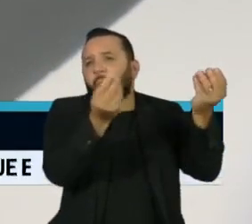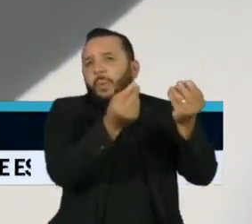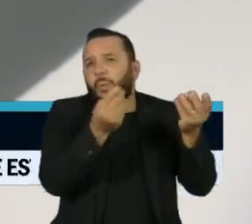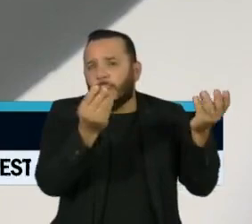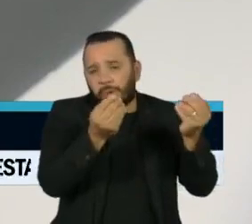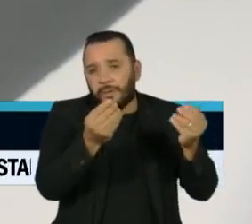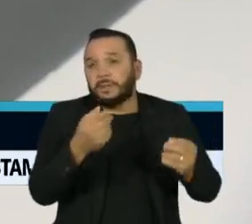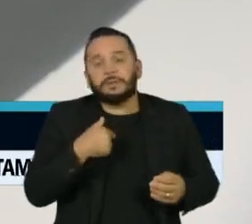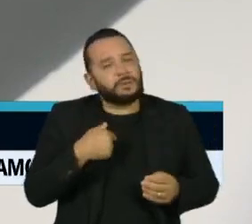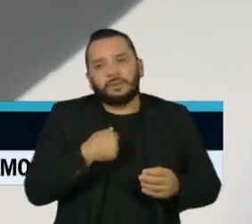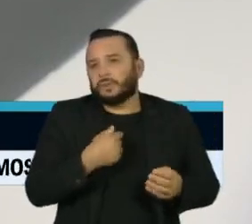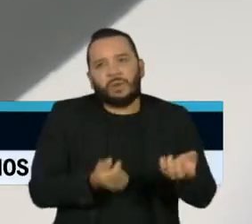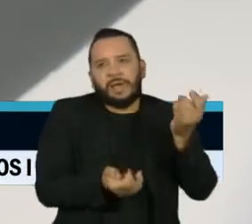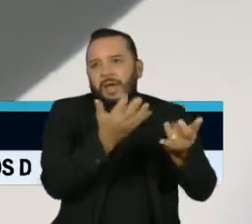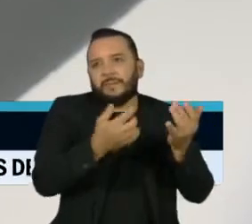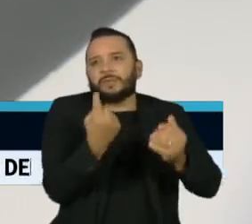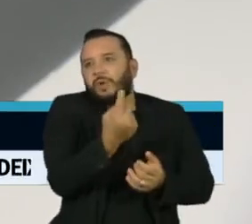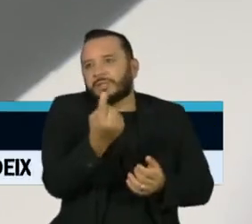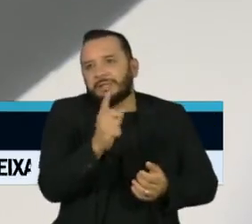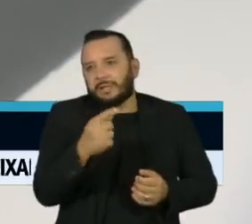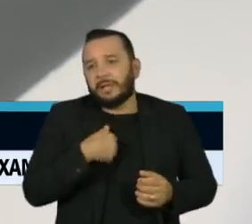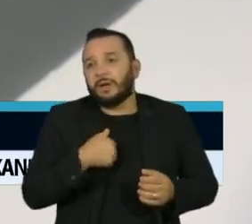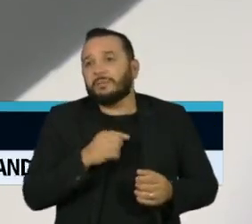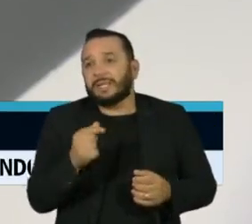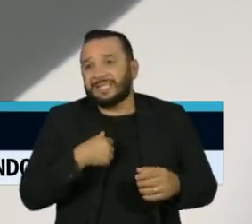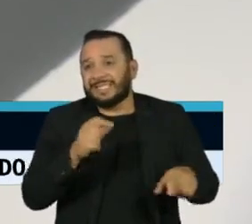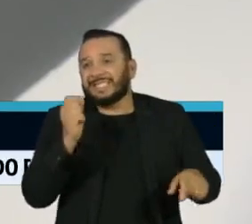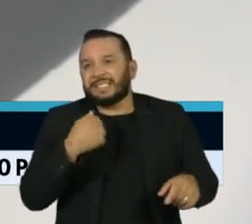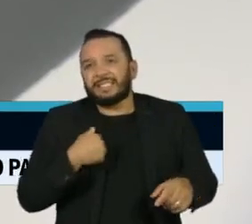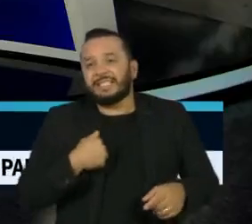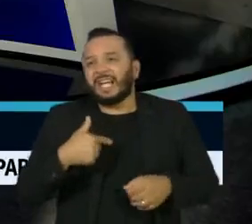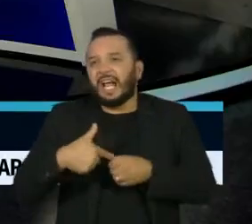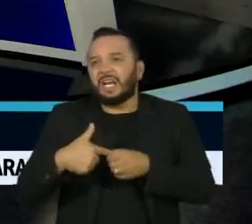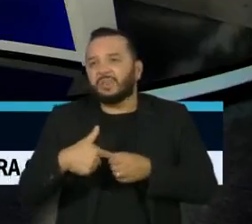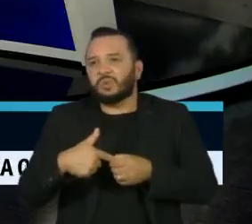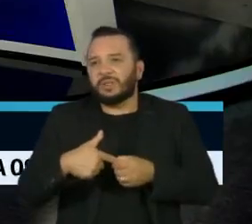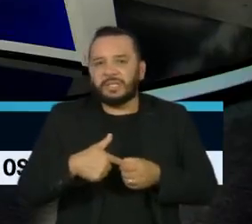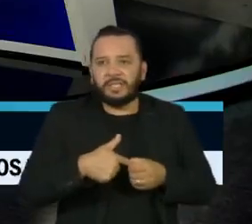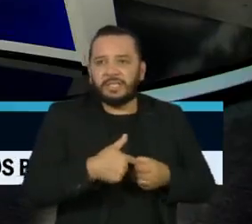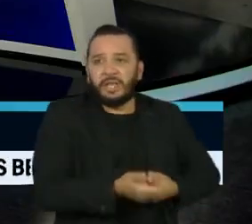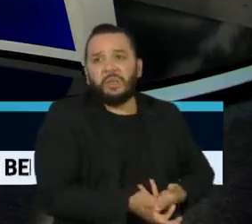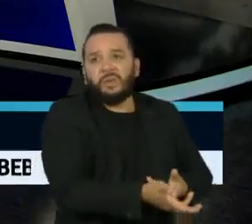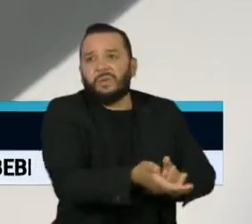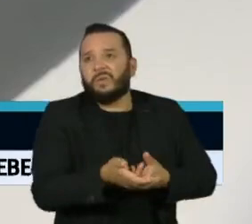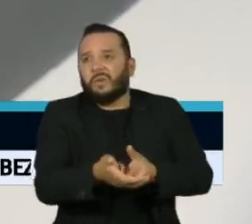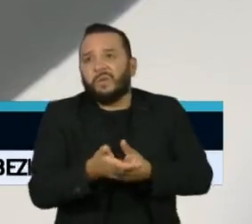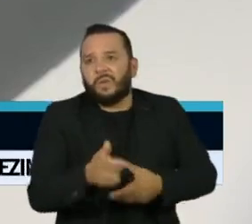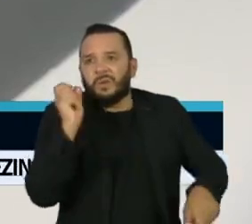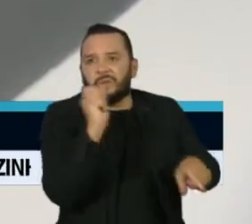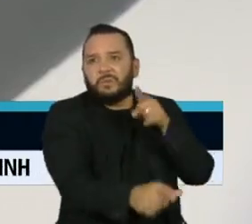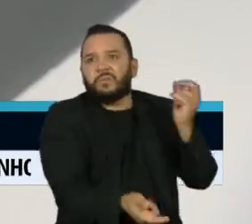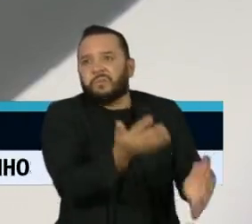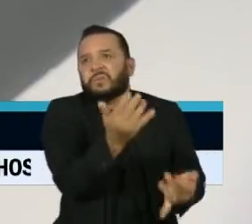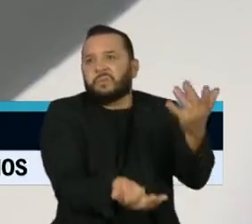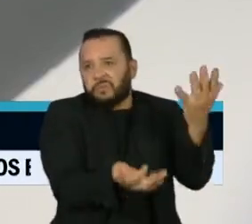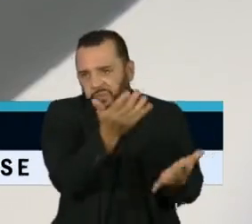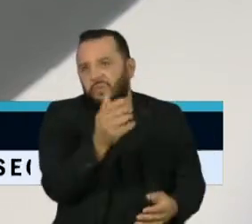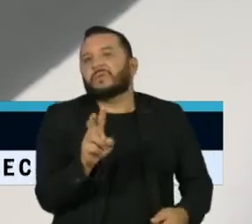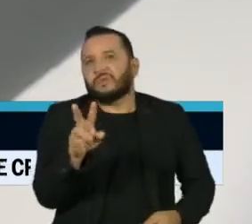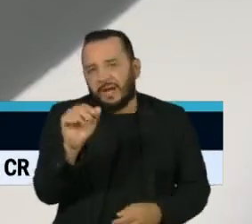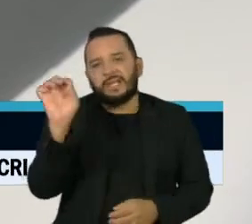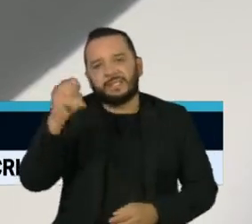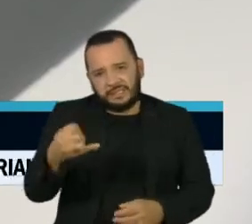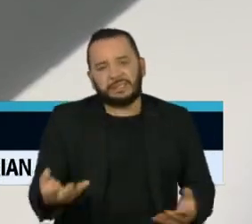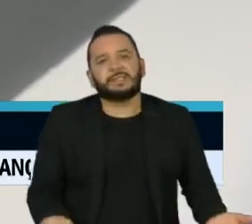queima sozinha que nem os errado mas trata de colocar uma lata de óleo diesel de gasolina e Botafogo que nem os Matadores fazem